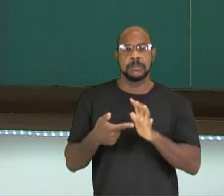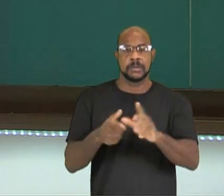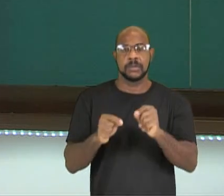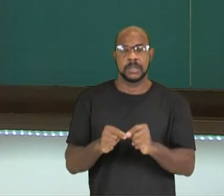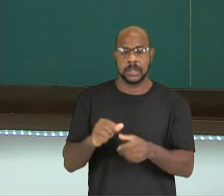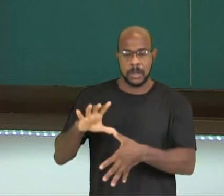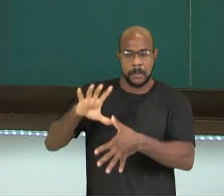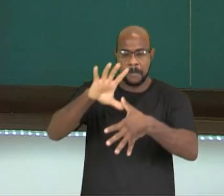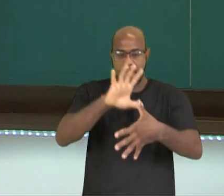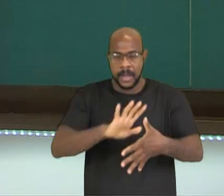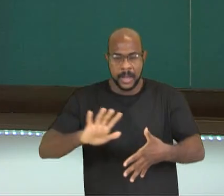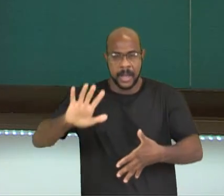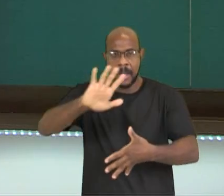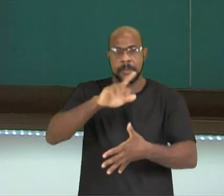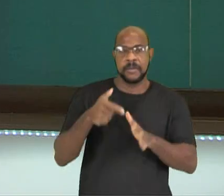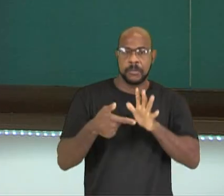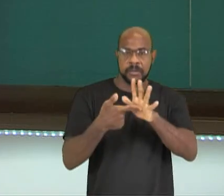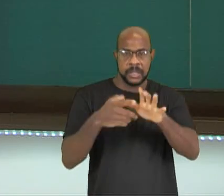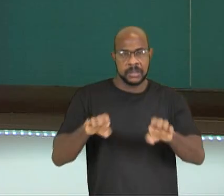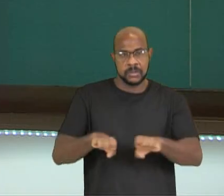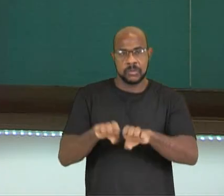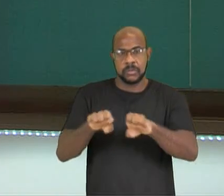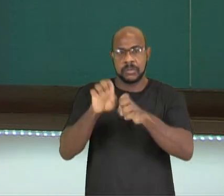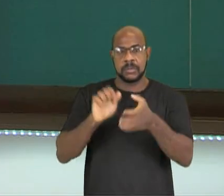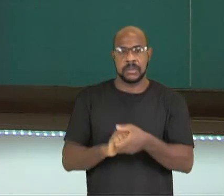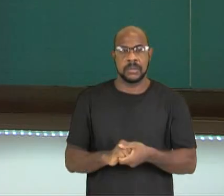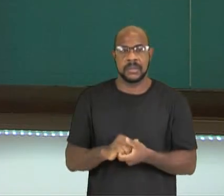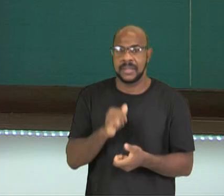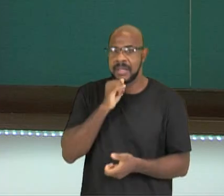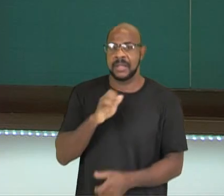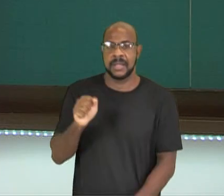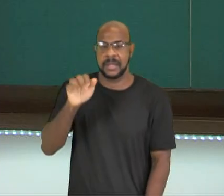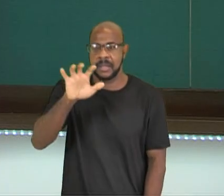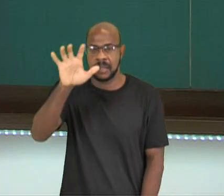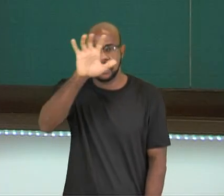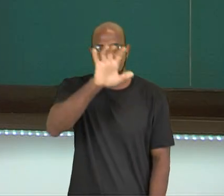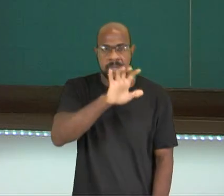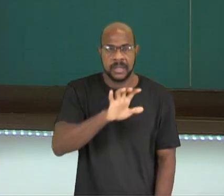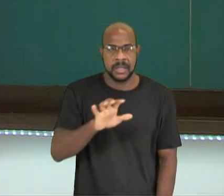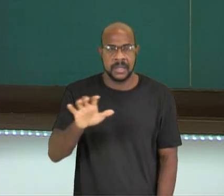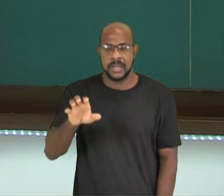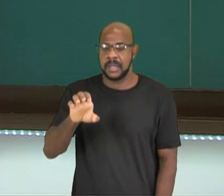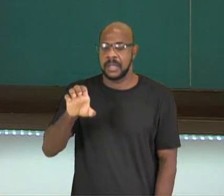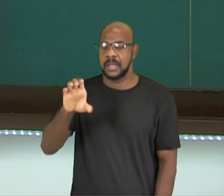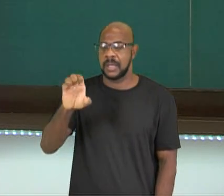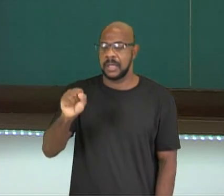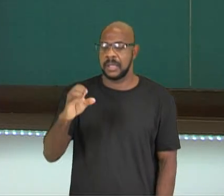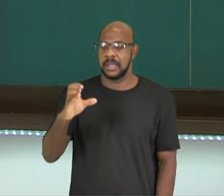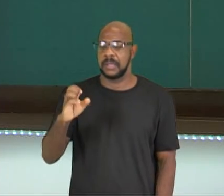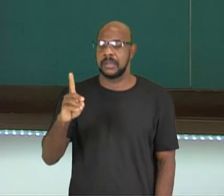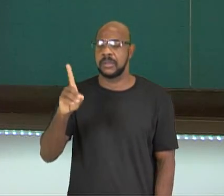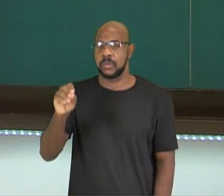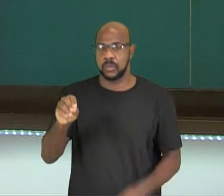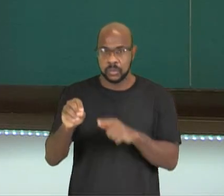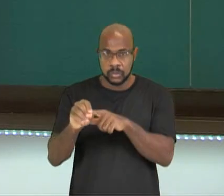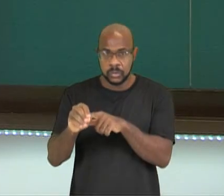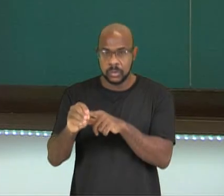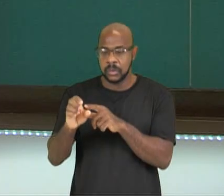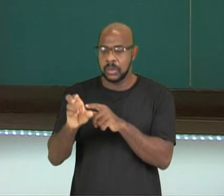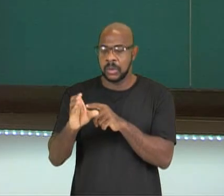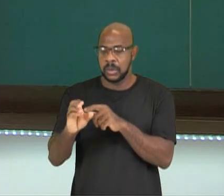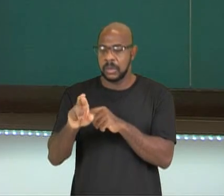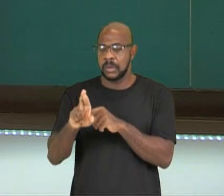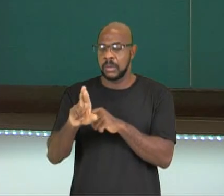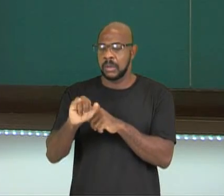ali que vai mostrar essa estrutura. As áreas onde eu tenho os chamados escudos cristalinos, e nós já vamos entender isso, e